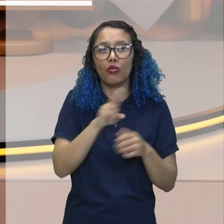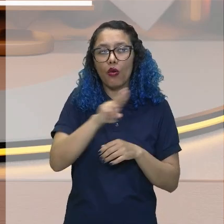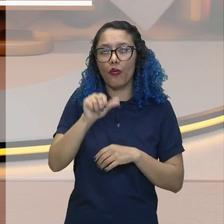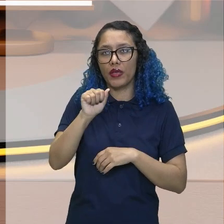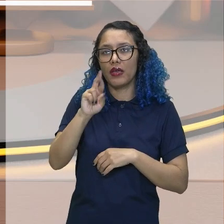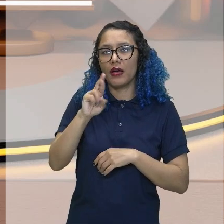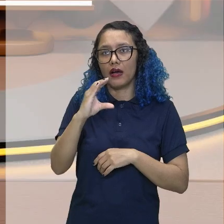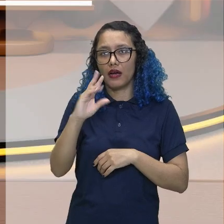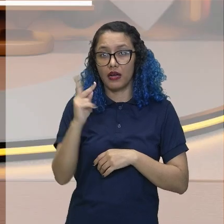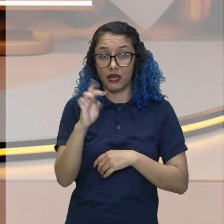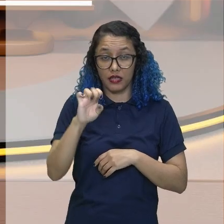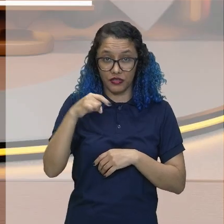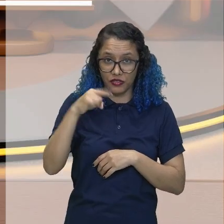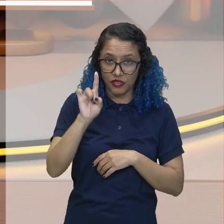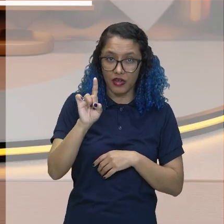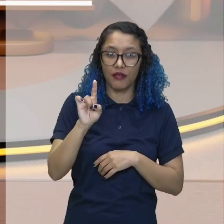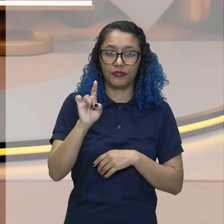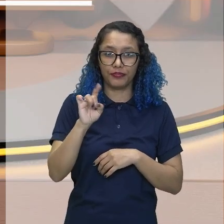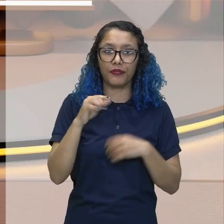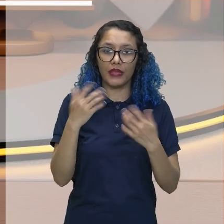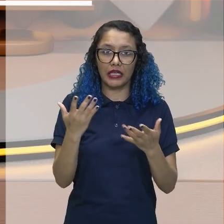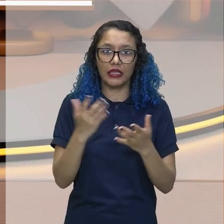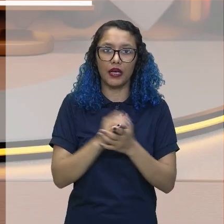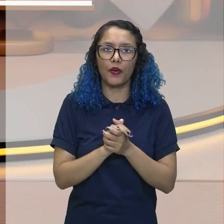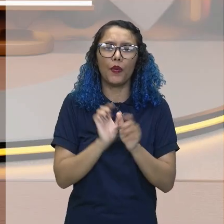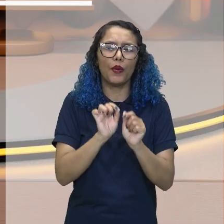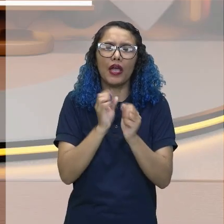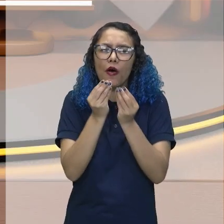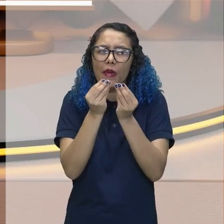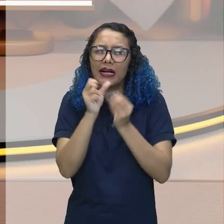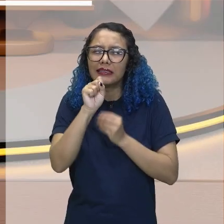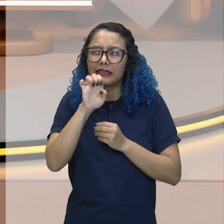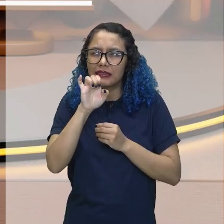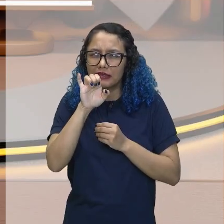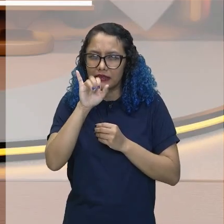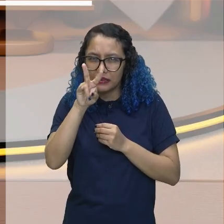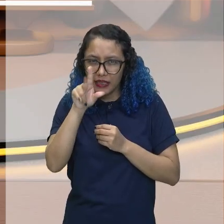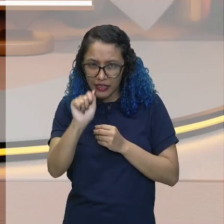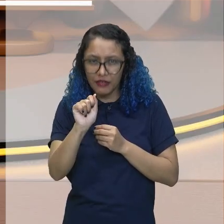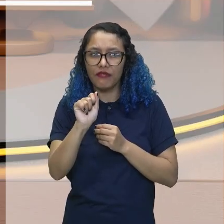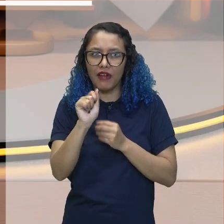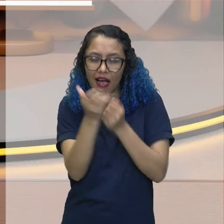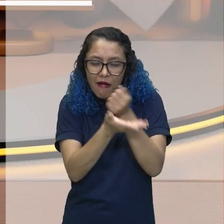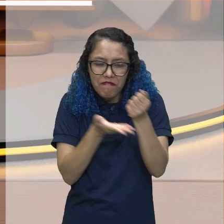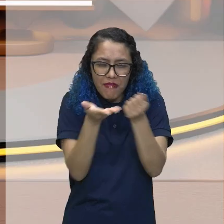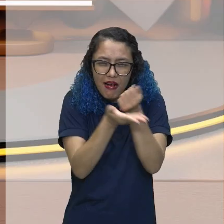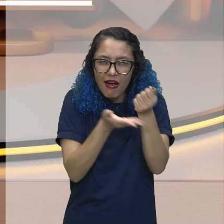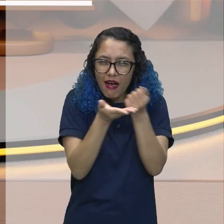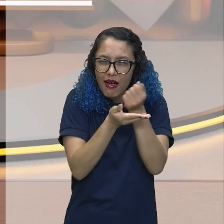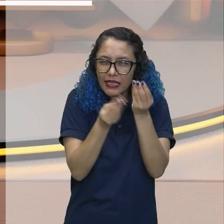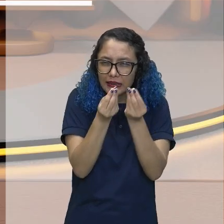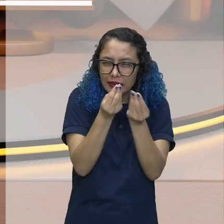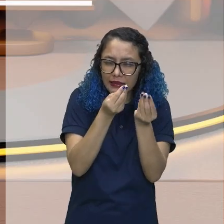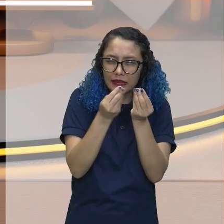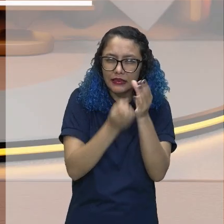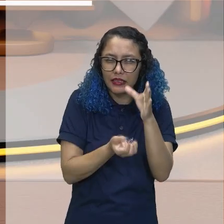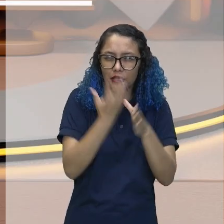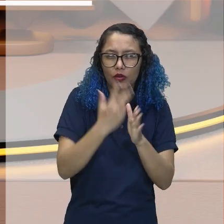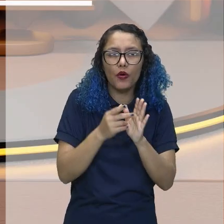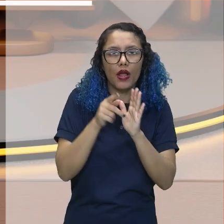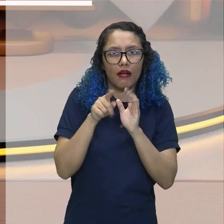Então, era uma seiva que Nietzsche falava, uma seiva criadora, lá na Grécia